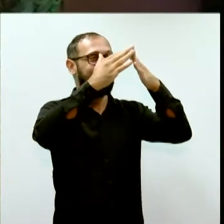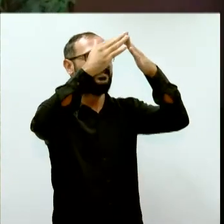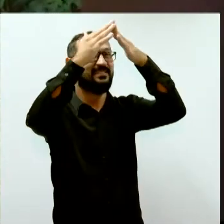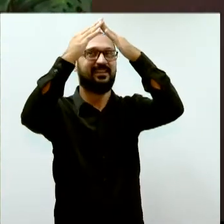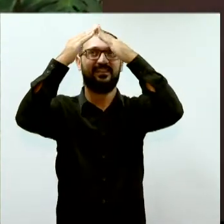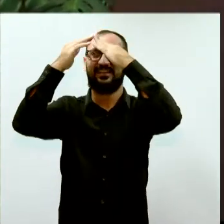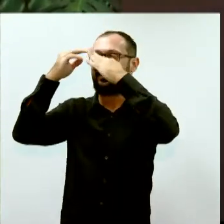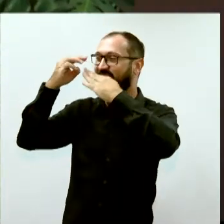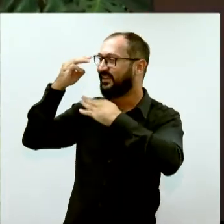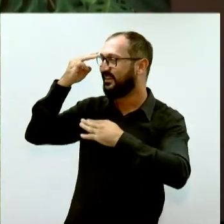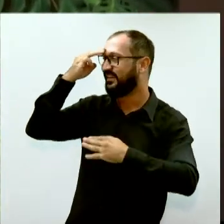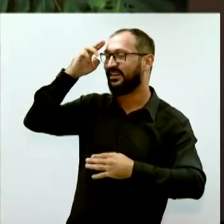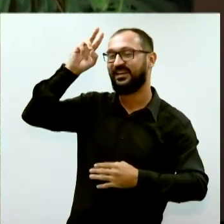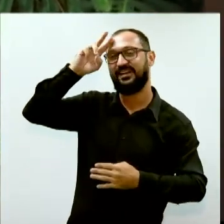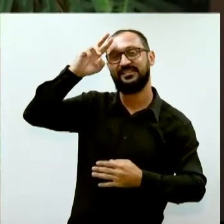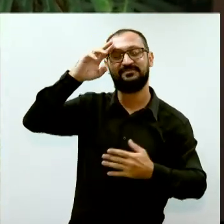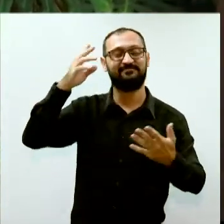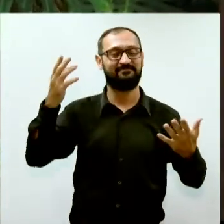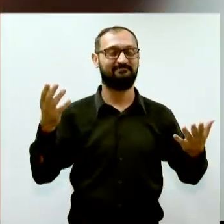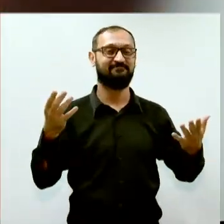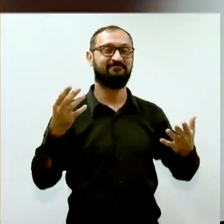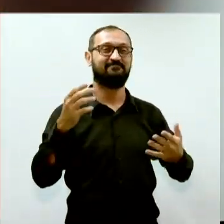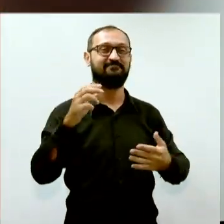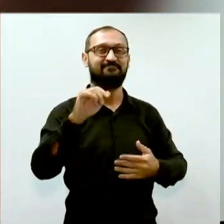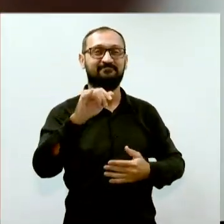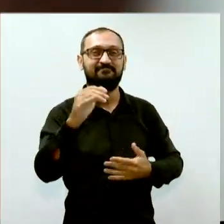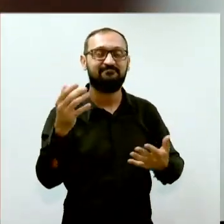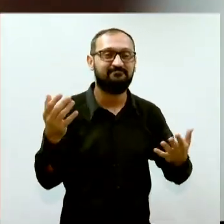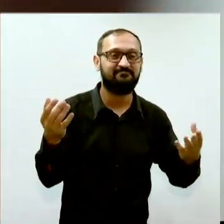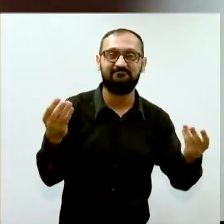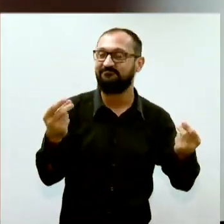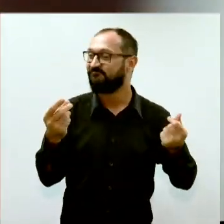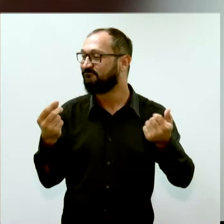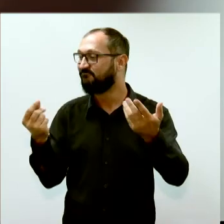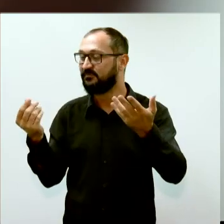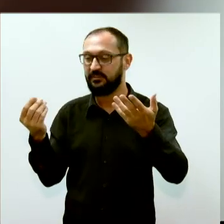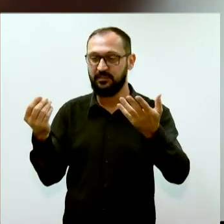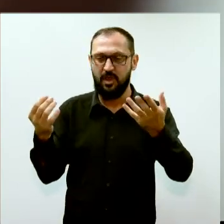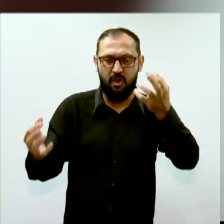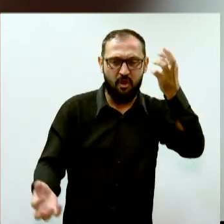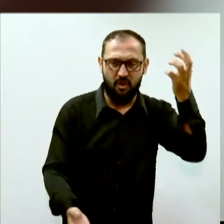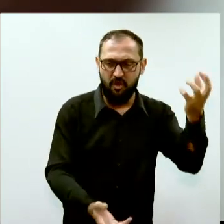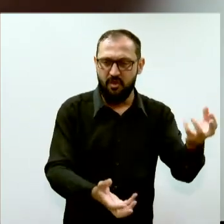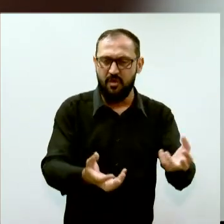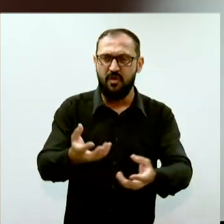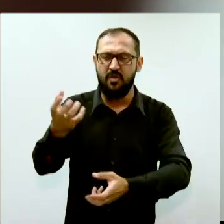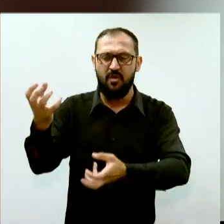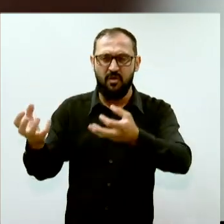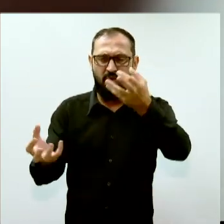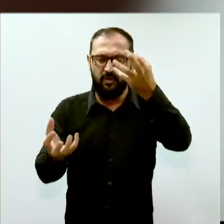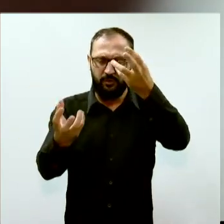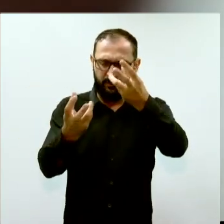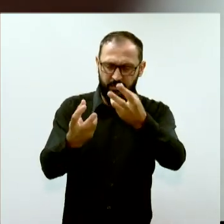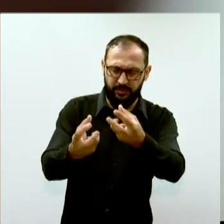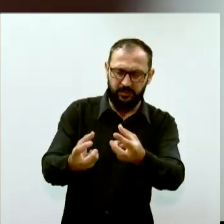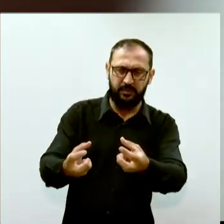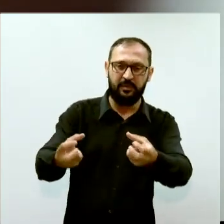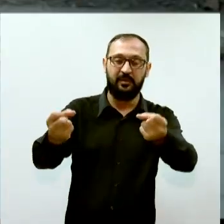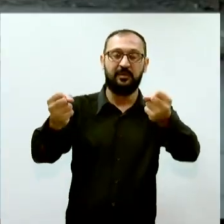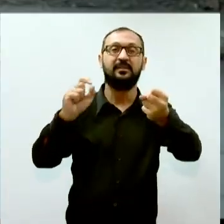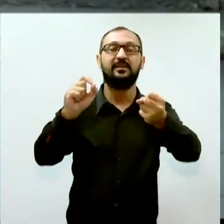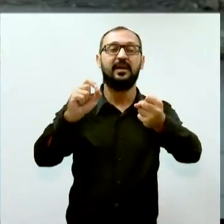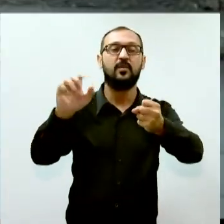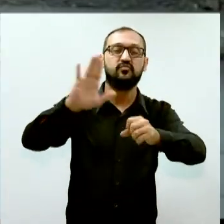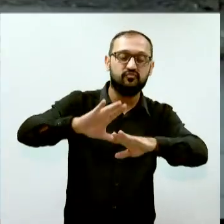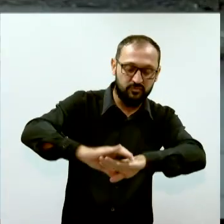barraco da lembrança. Nem que o inferno esfrie o dono